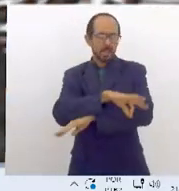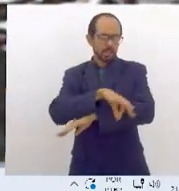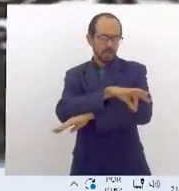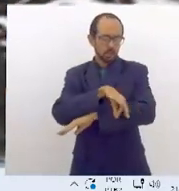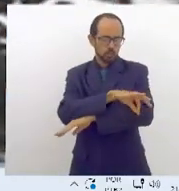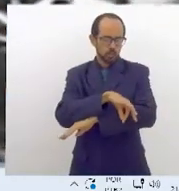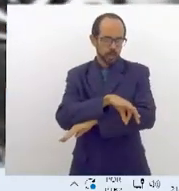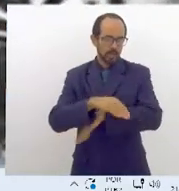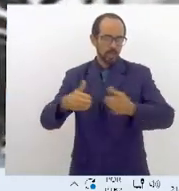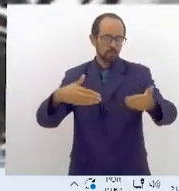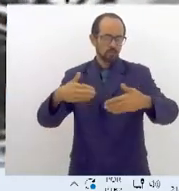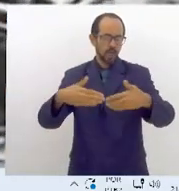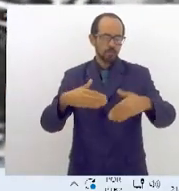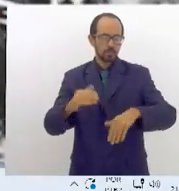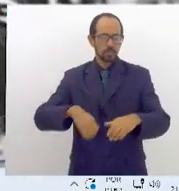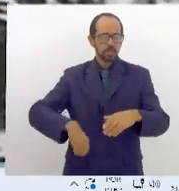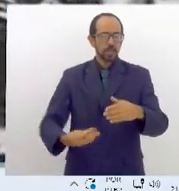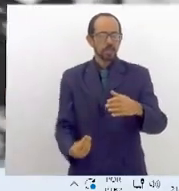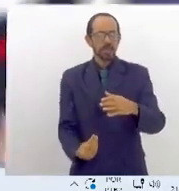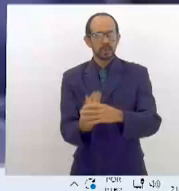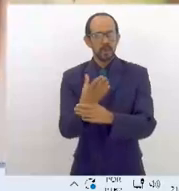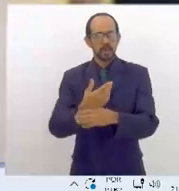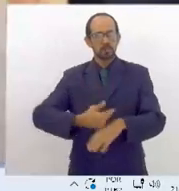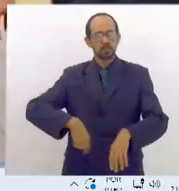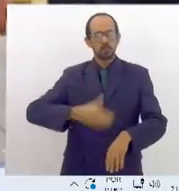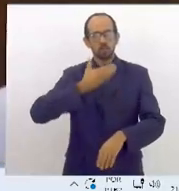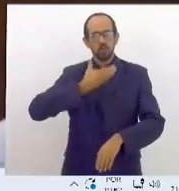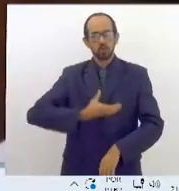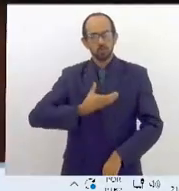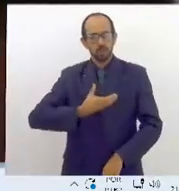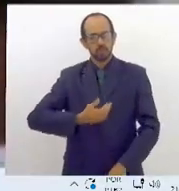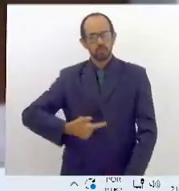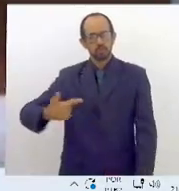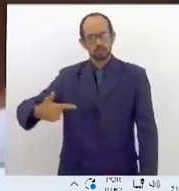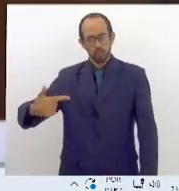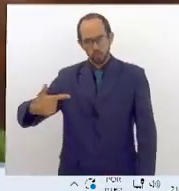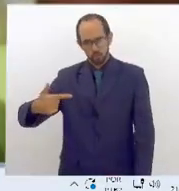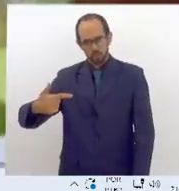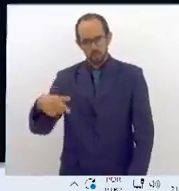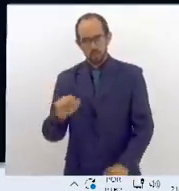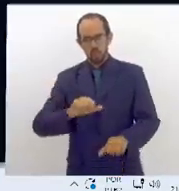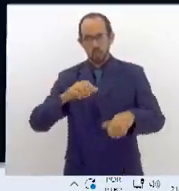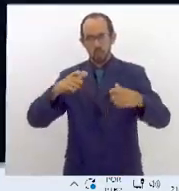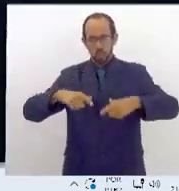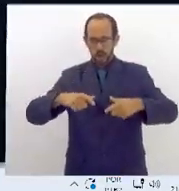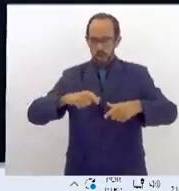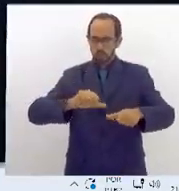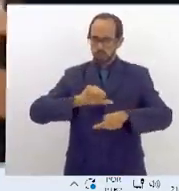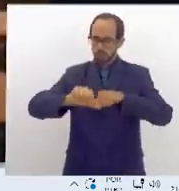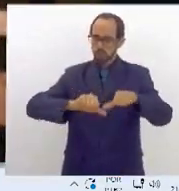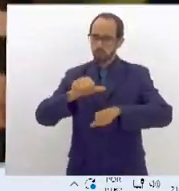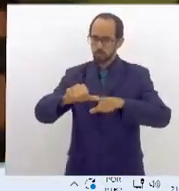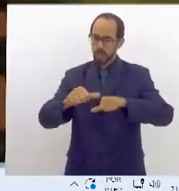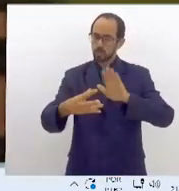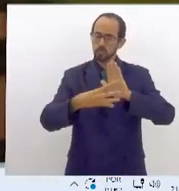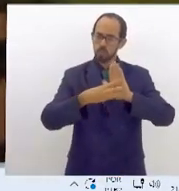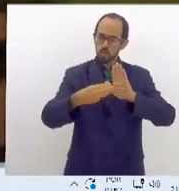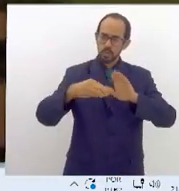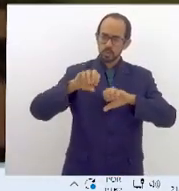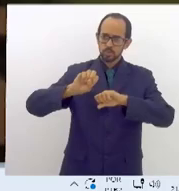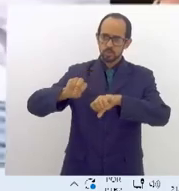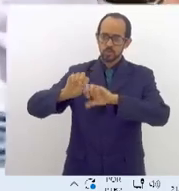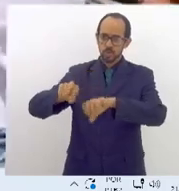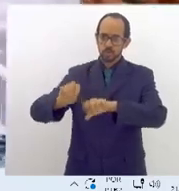e inaugurada por Dom Pedro II o local foi transformado num complexo educacional modelo com